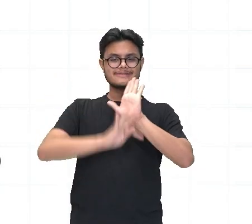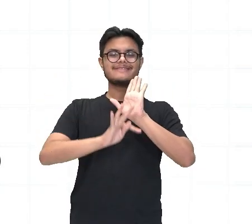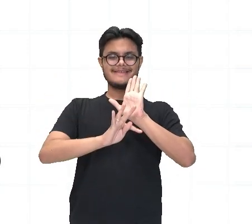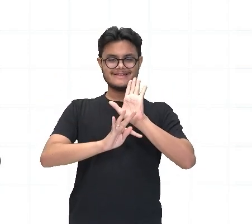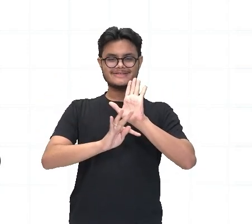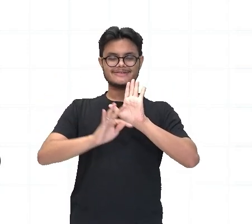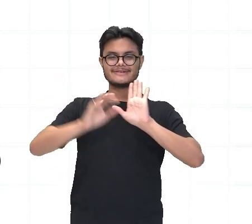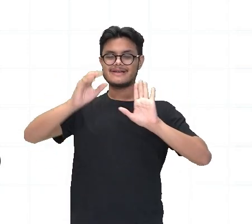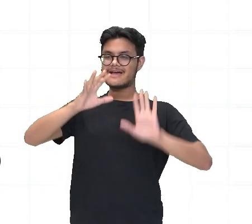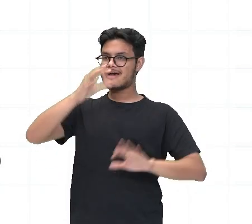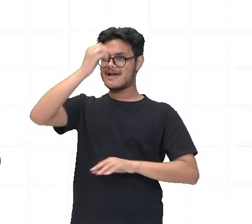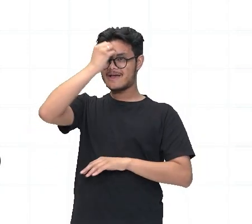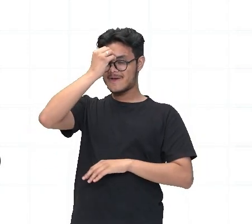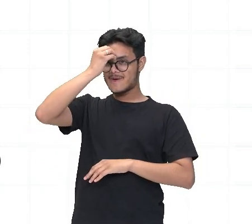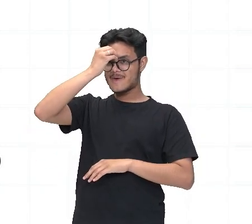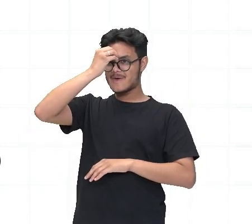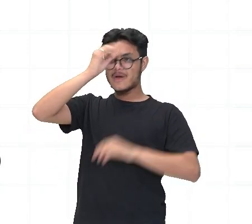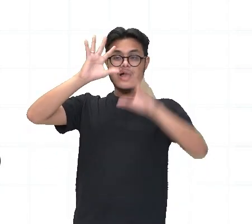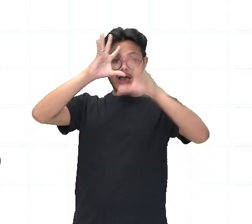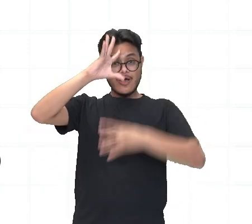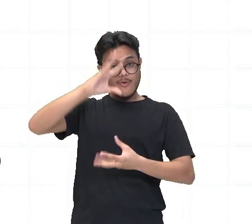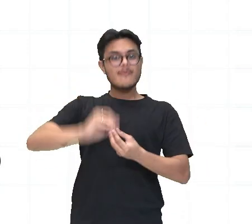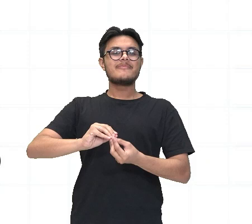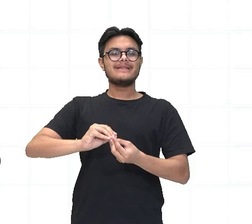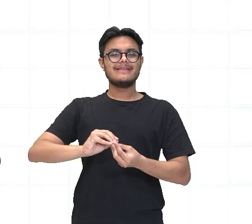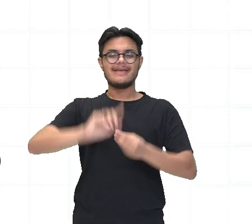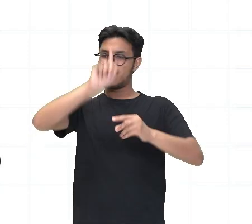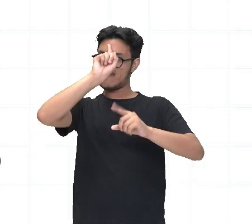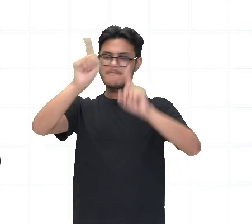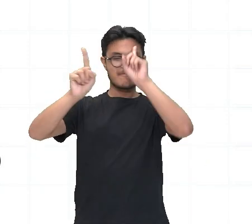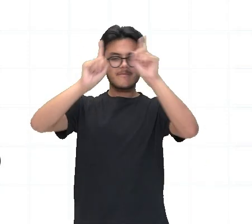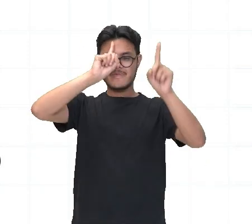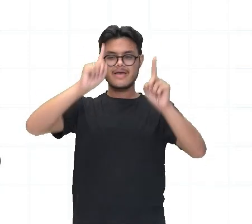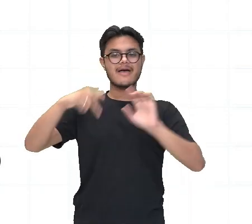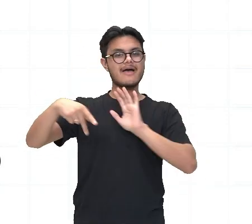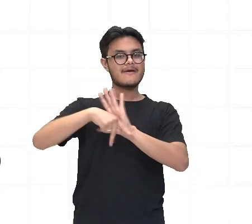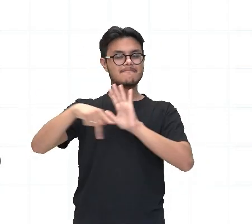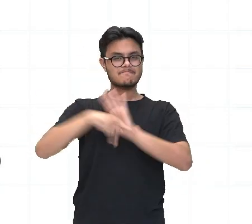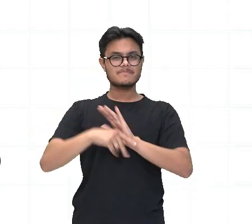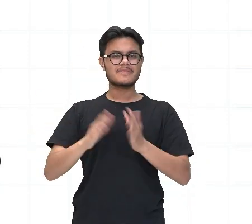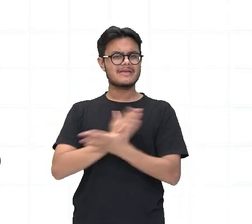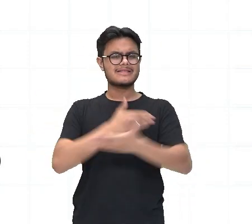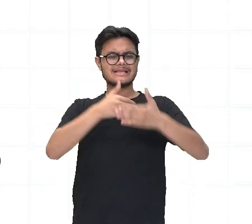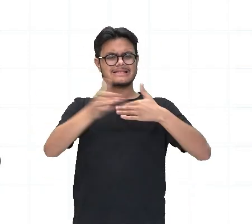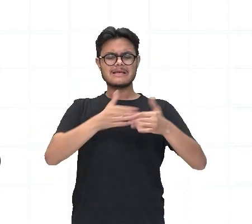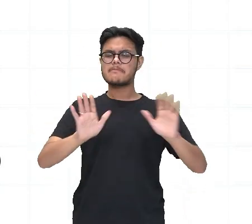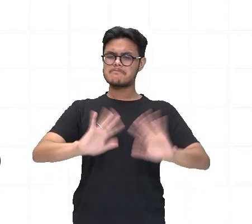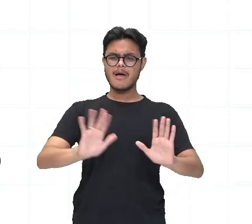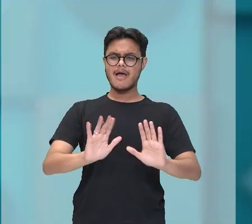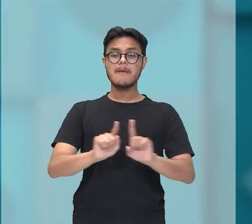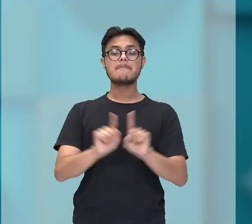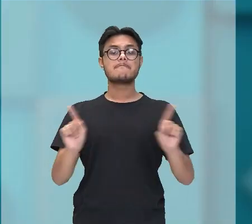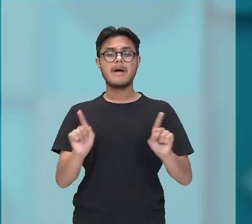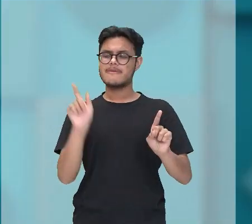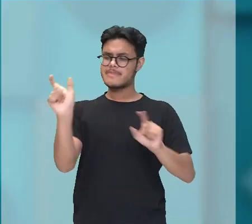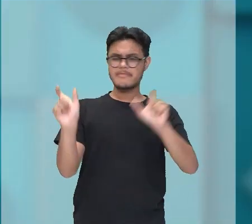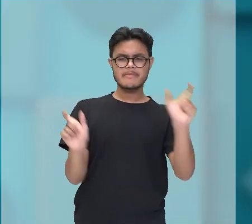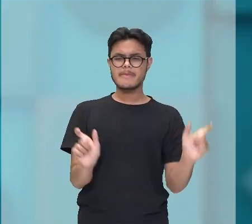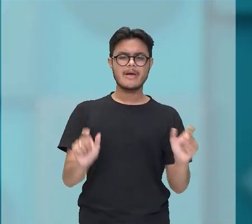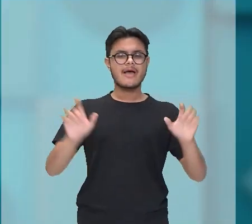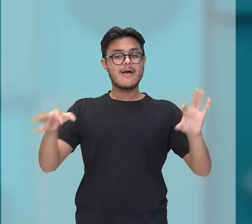para juntar as ideias que aparentemente estão soltas, mas não estão. Elas estão ali